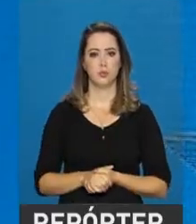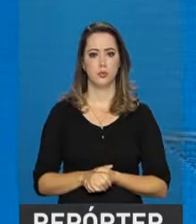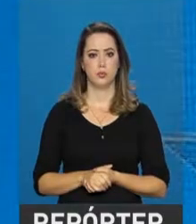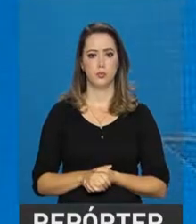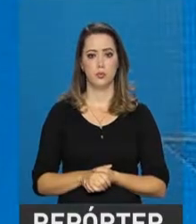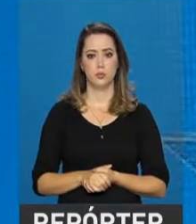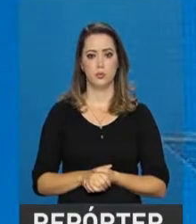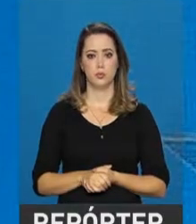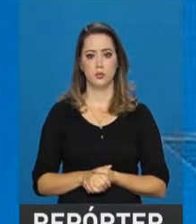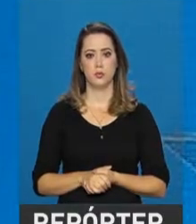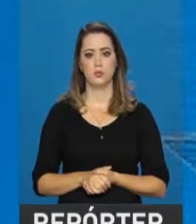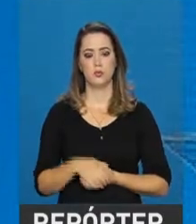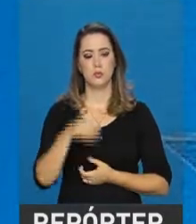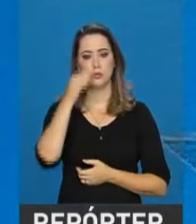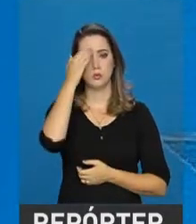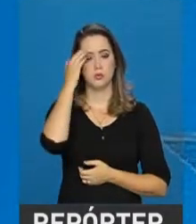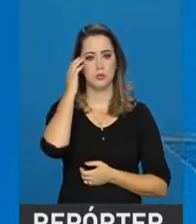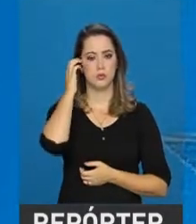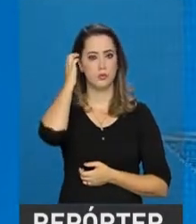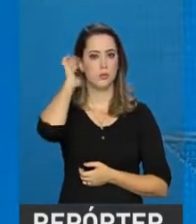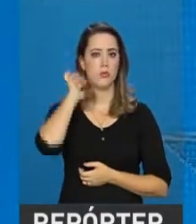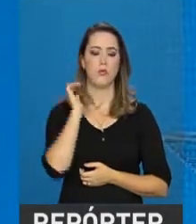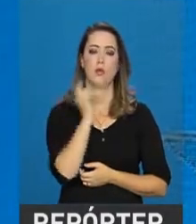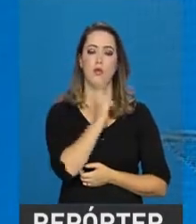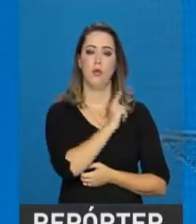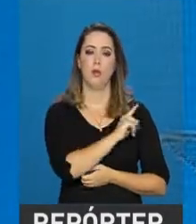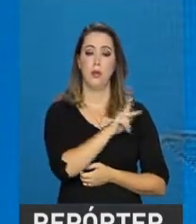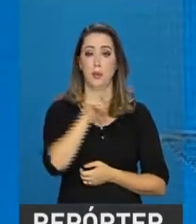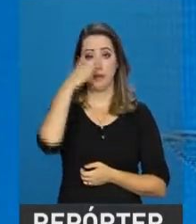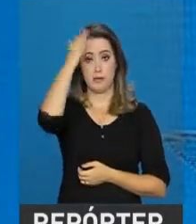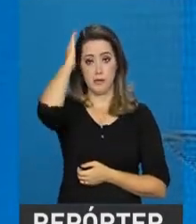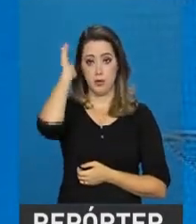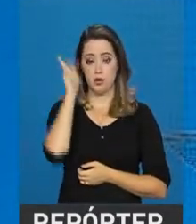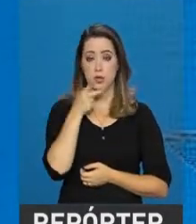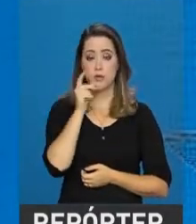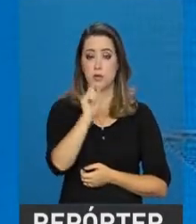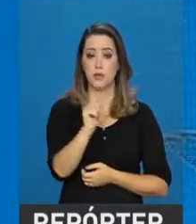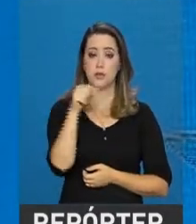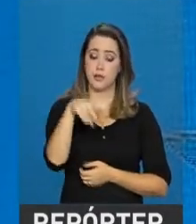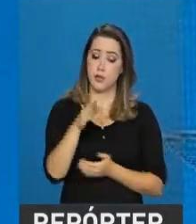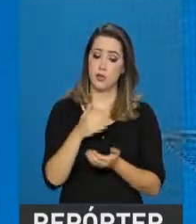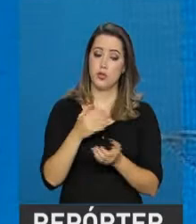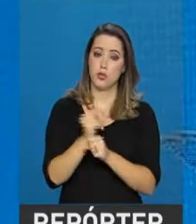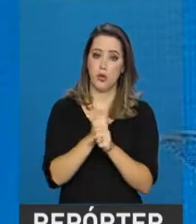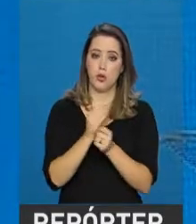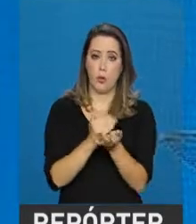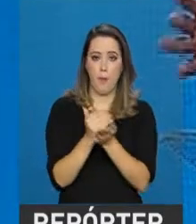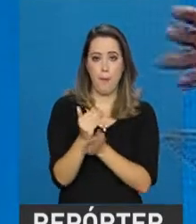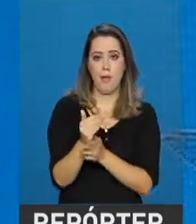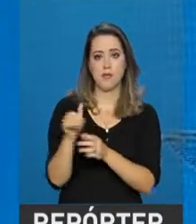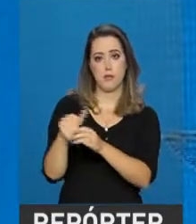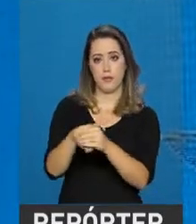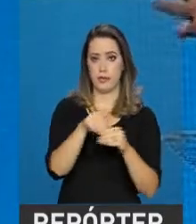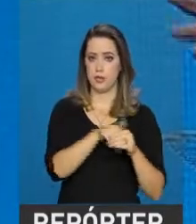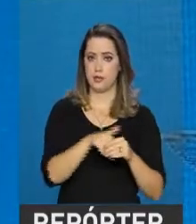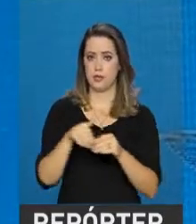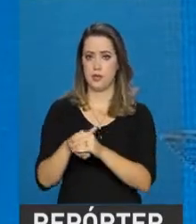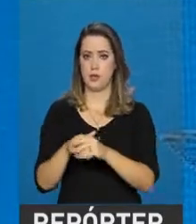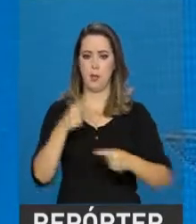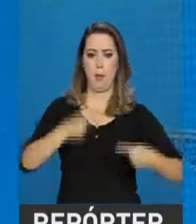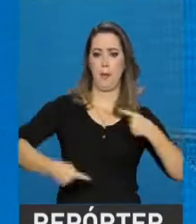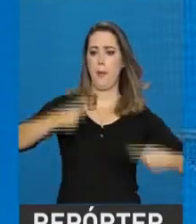ano nós estamos entrando num período eleitoral não é haverá disputas